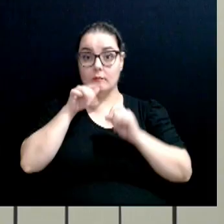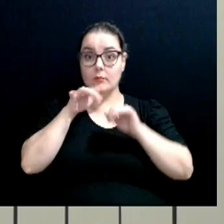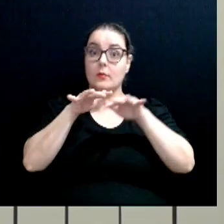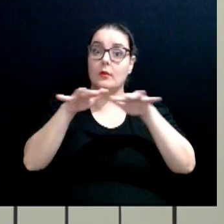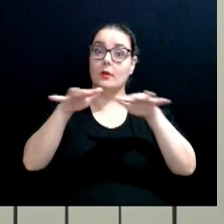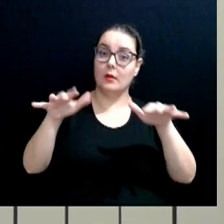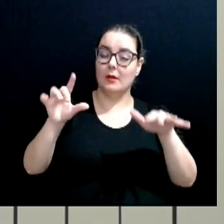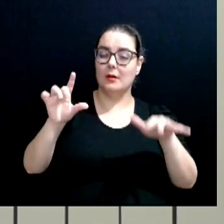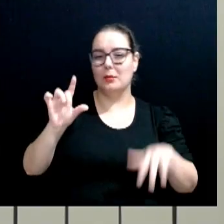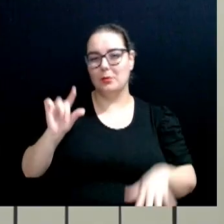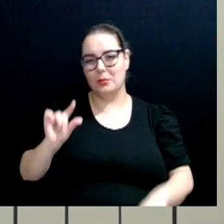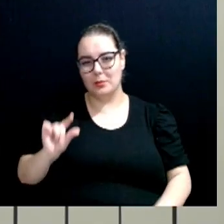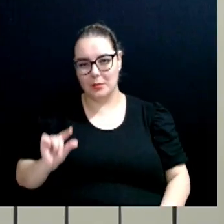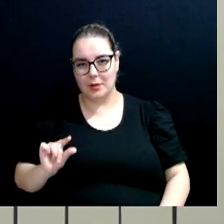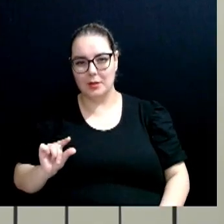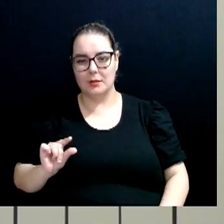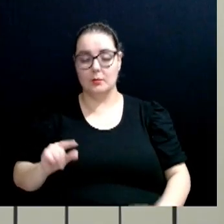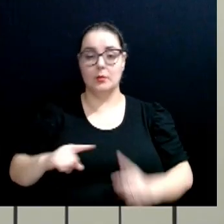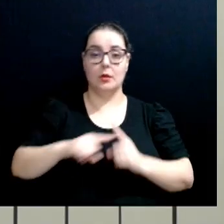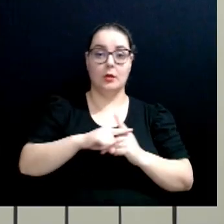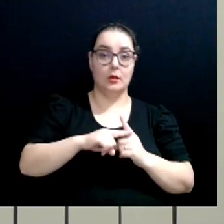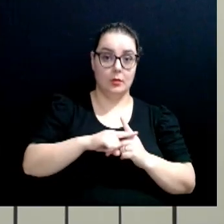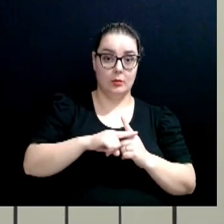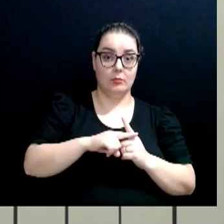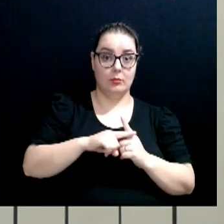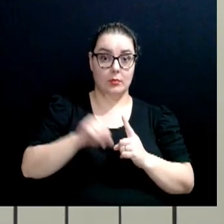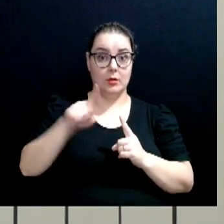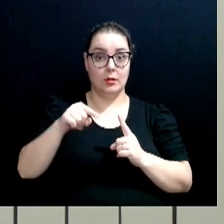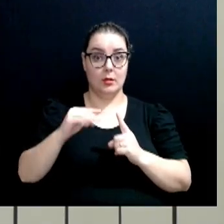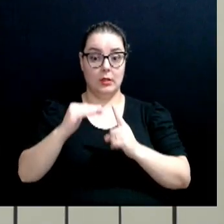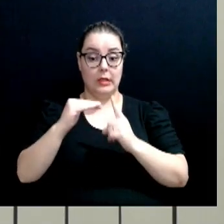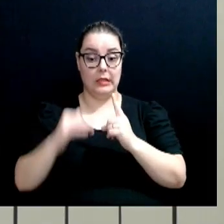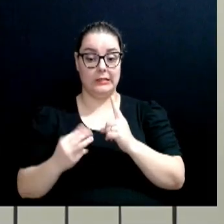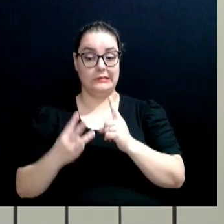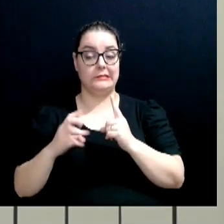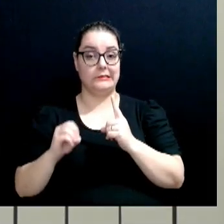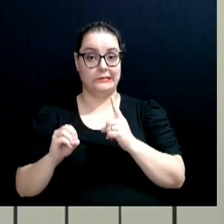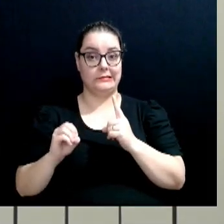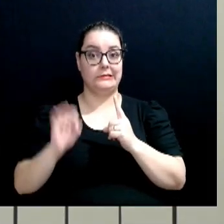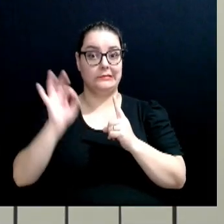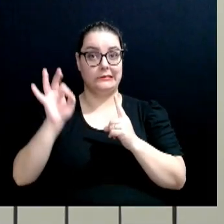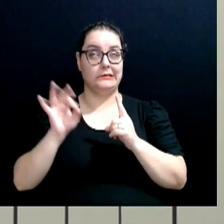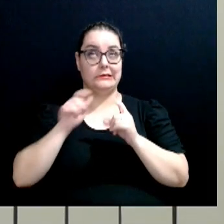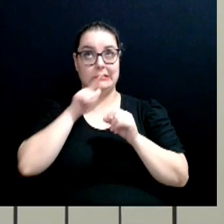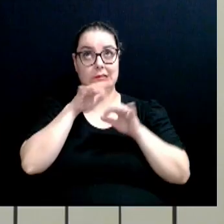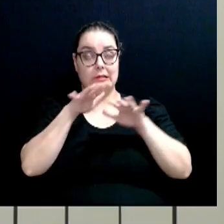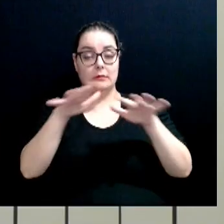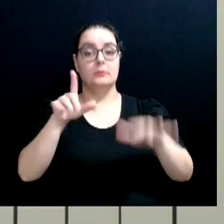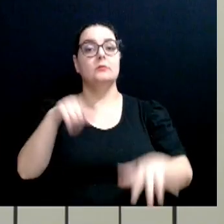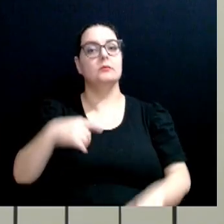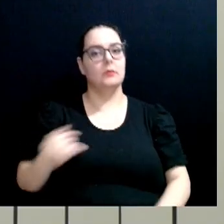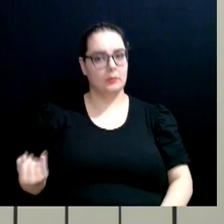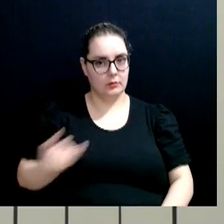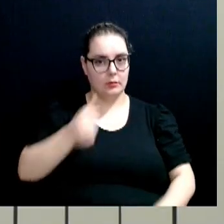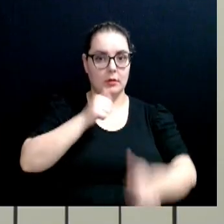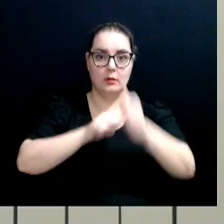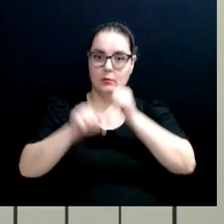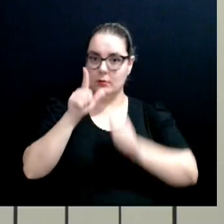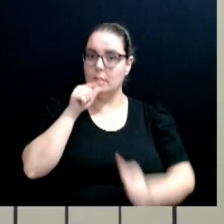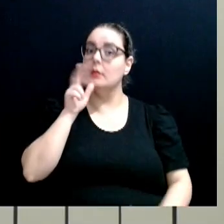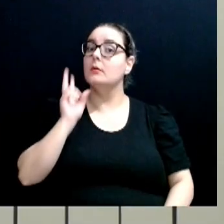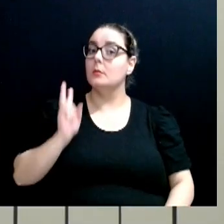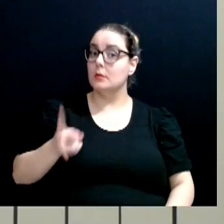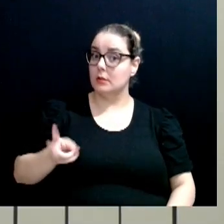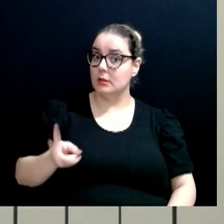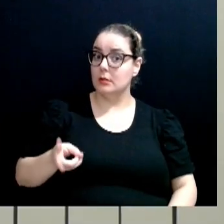baixa, mínima diária pode ser inferior a 30%, então é muito importante tomar água com frequência,